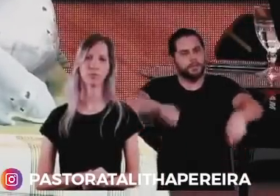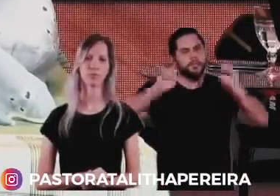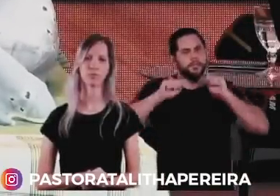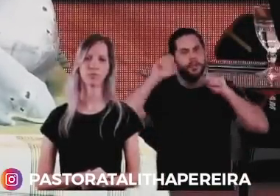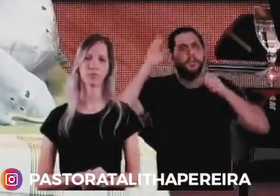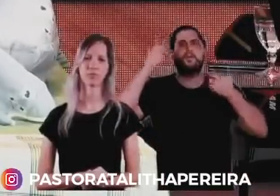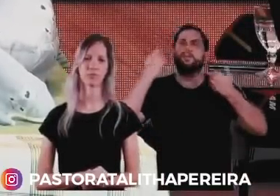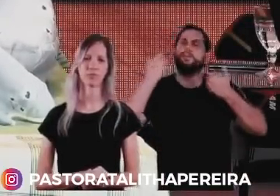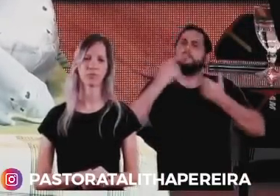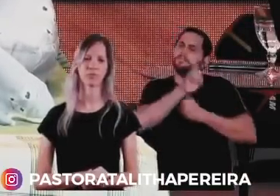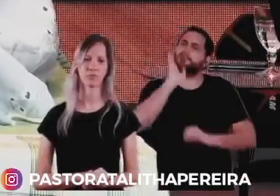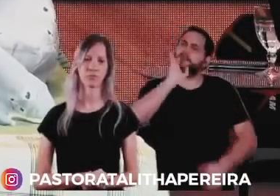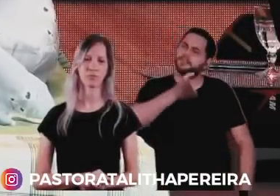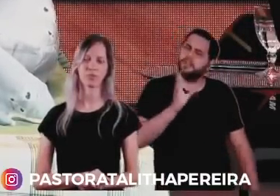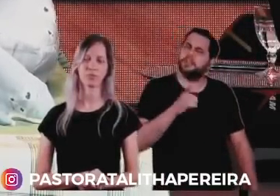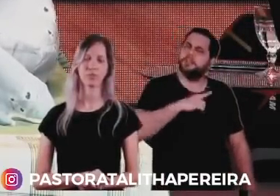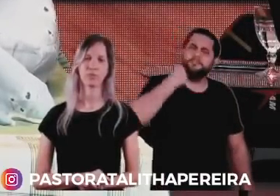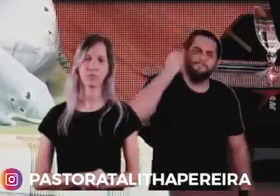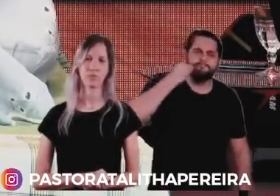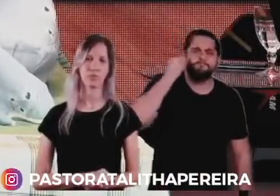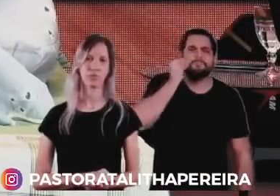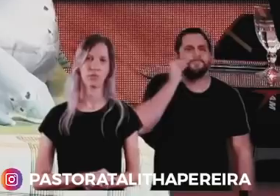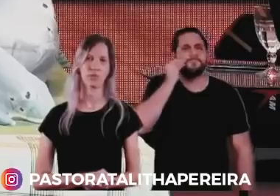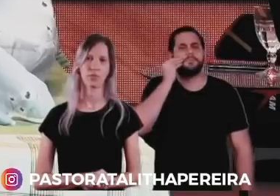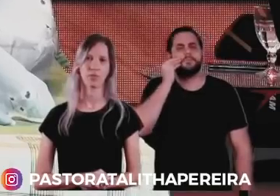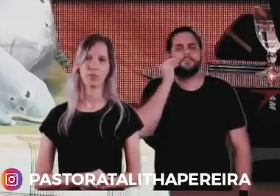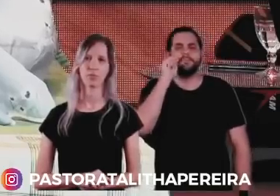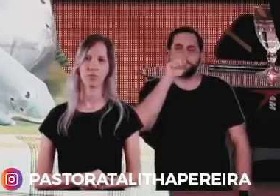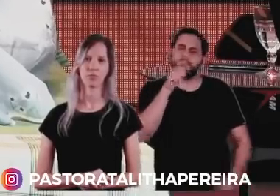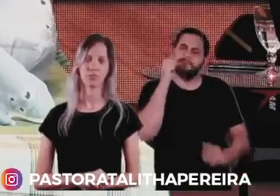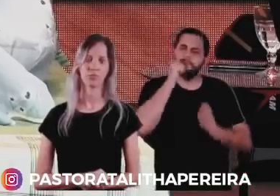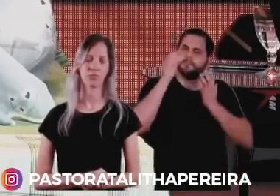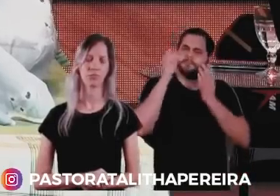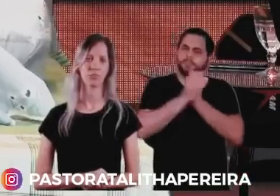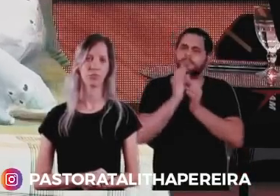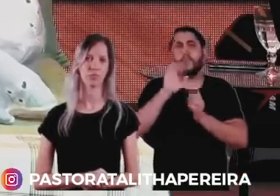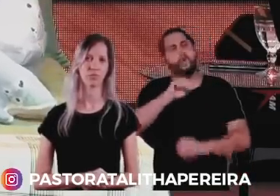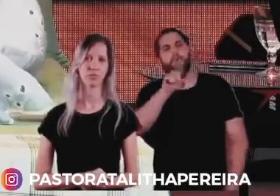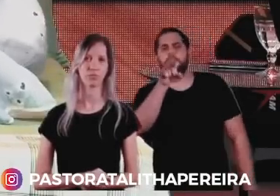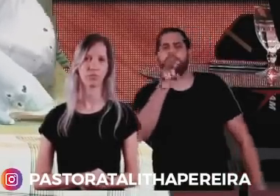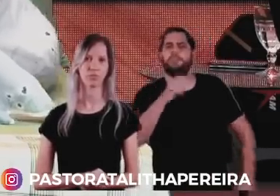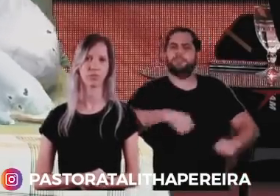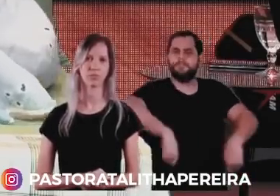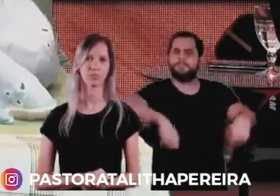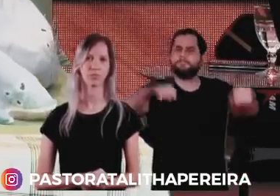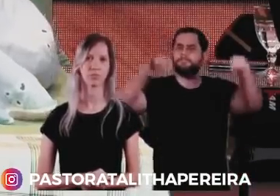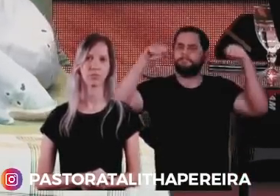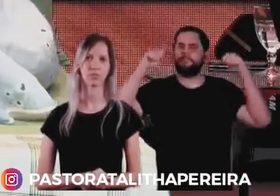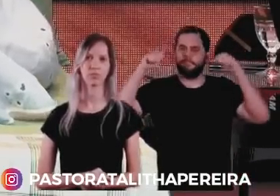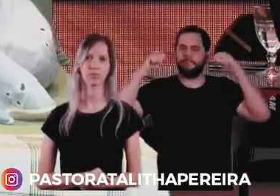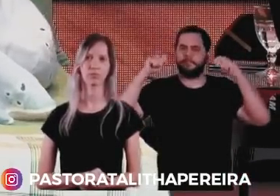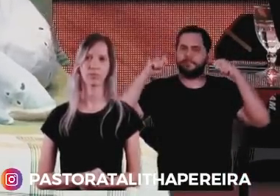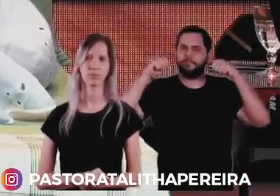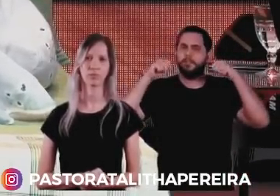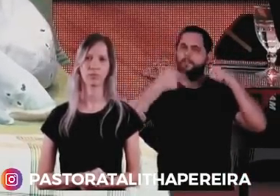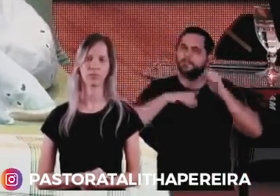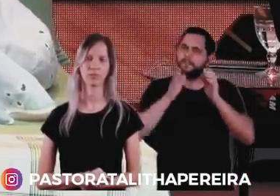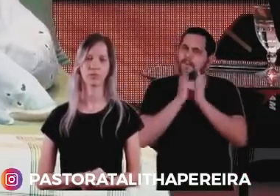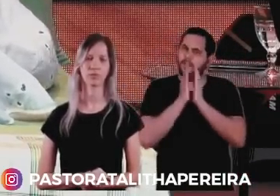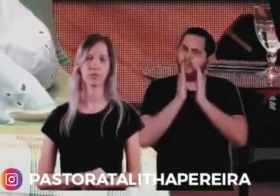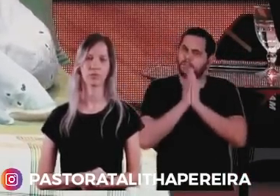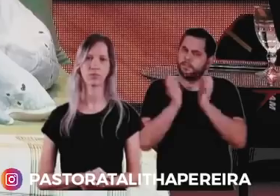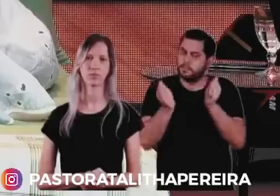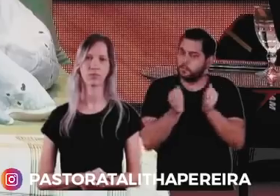viu. Você já teve a experiência da sua esposa ou você, embaixo dos lençóis, vocês fazerem uma oração